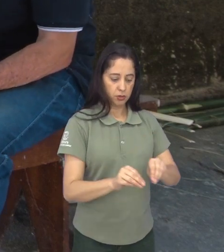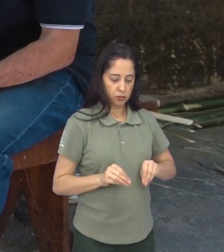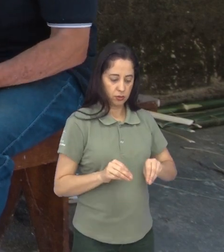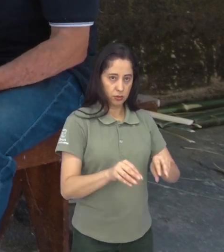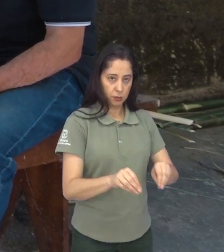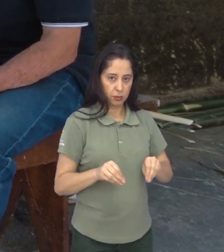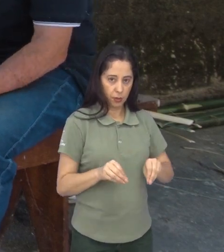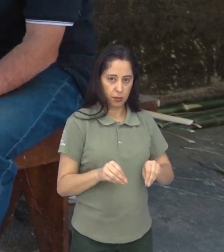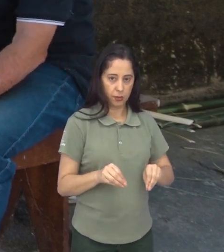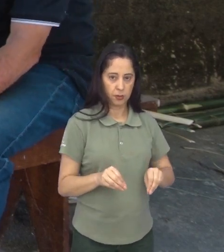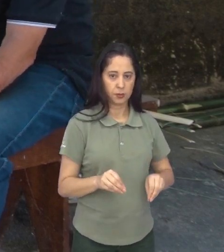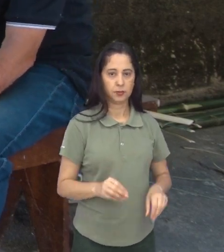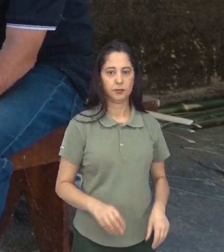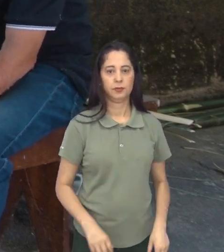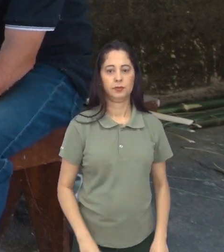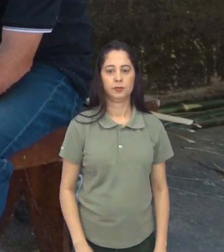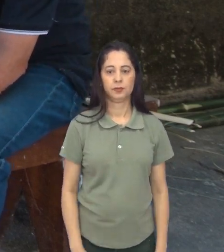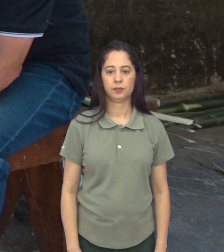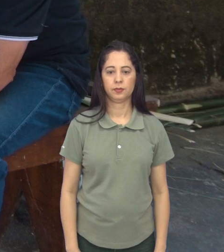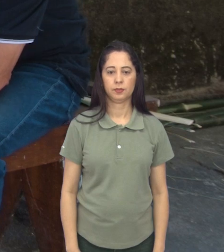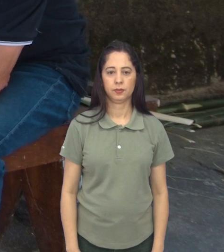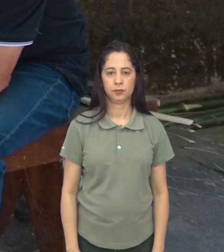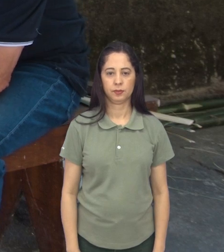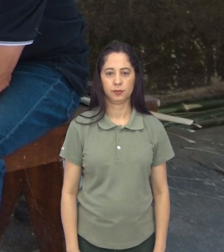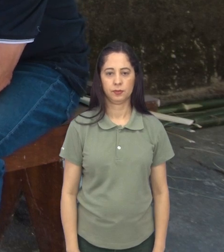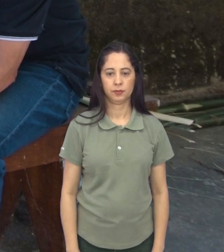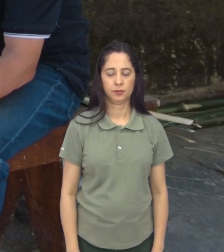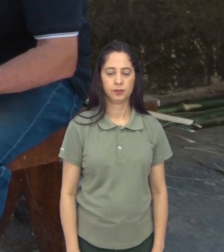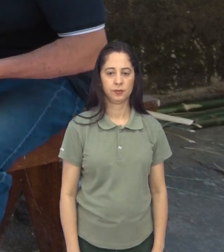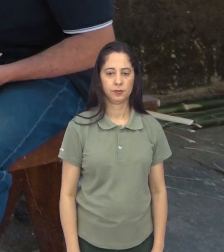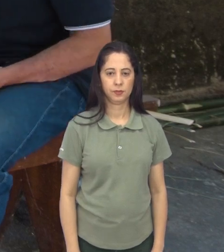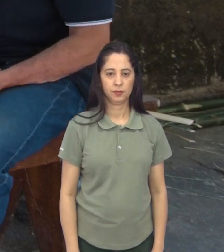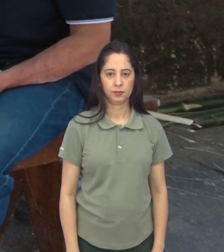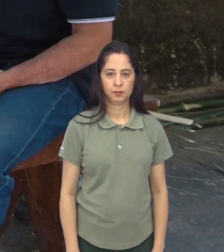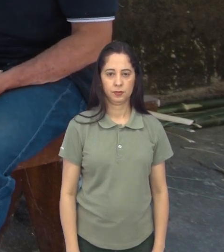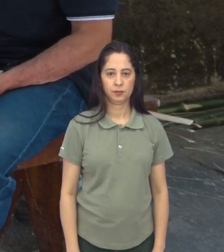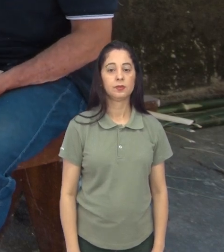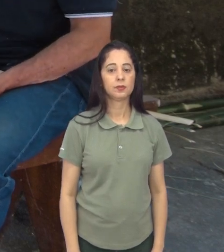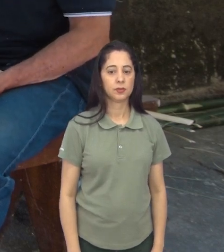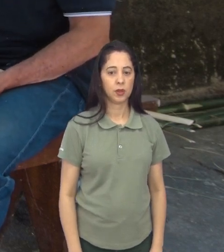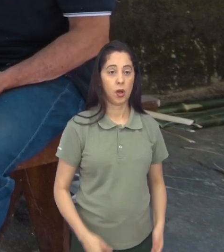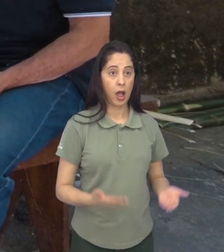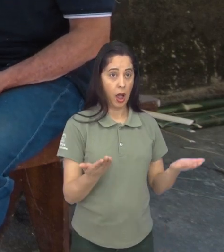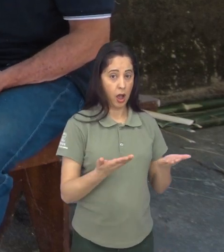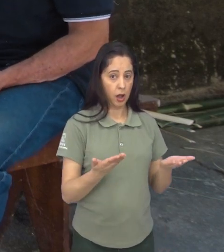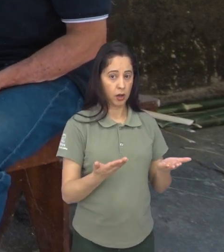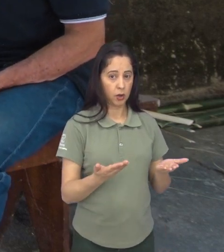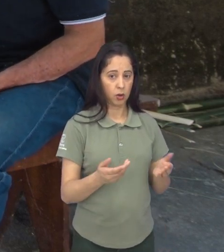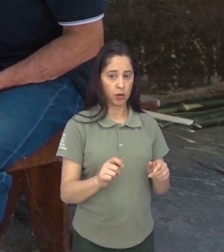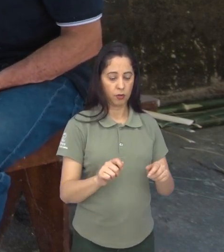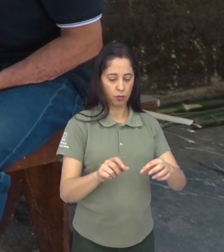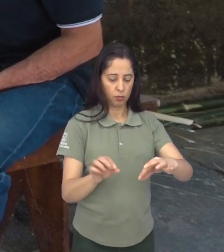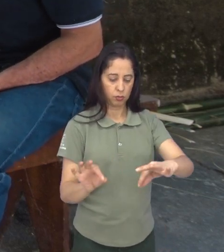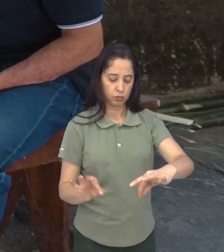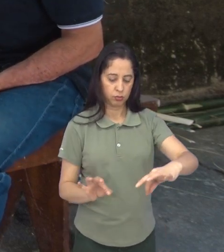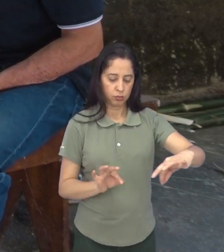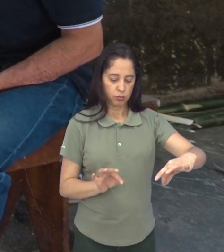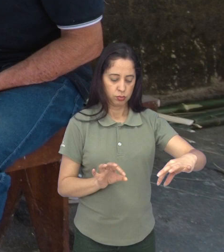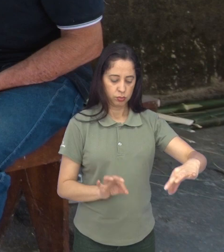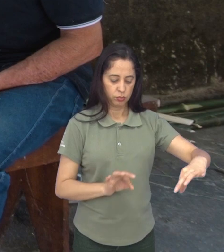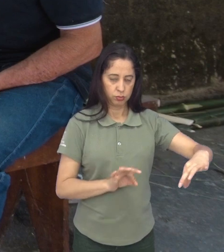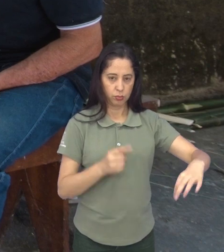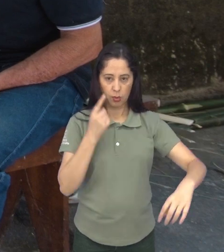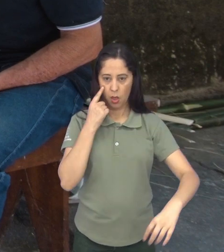Posso colocar um pouquinho mais pra cá pra eu poder ter isso. Então eu venho aqui